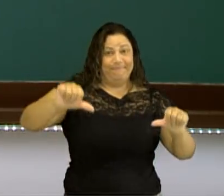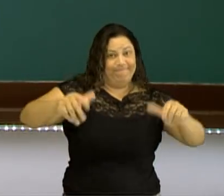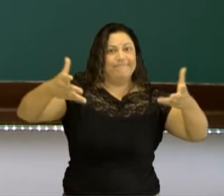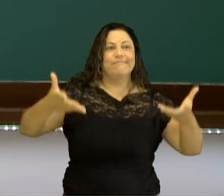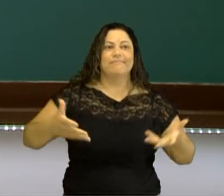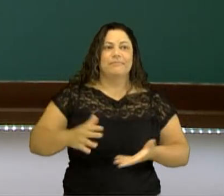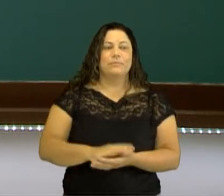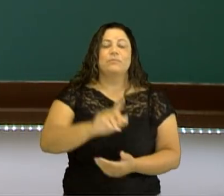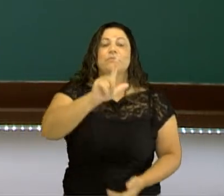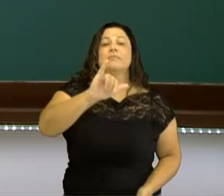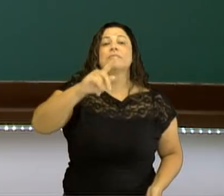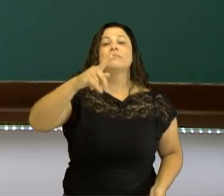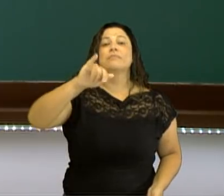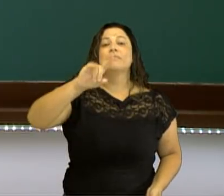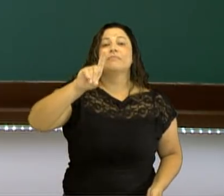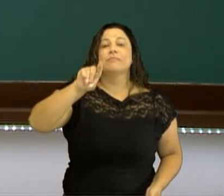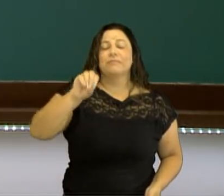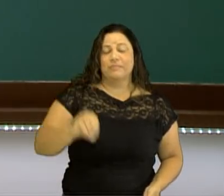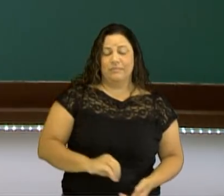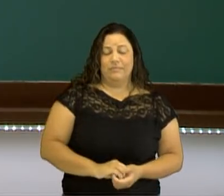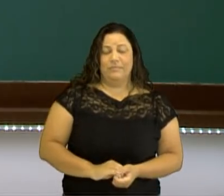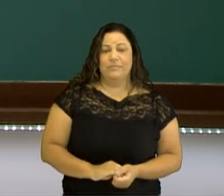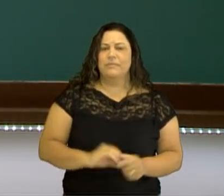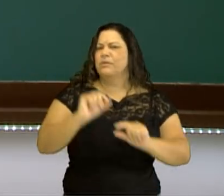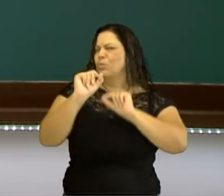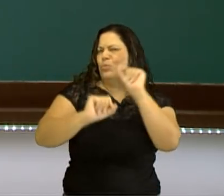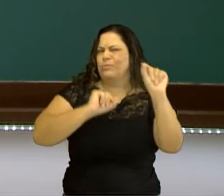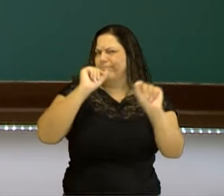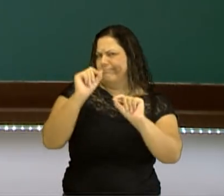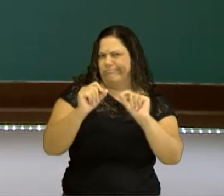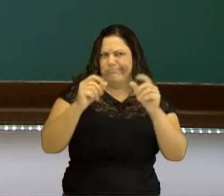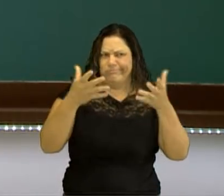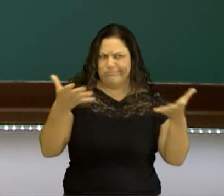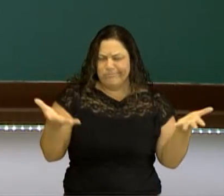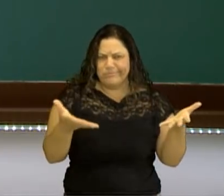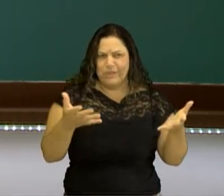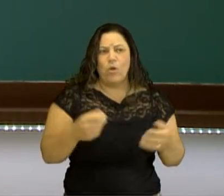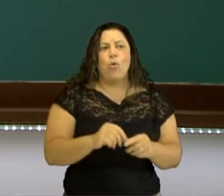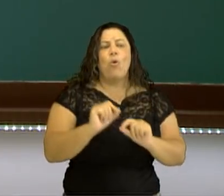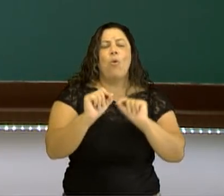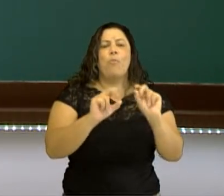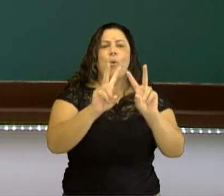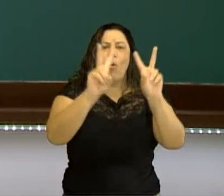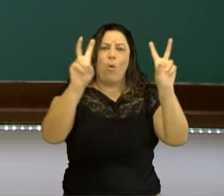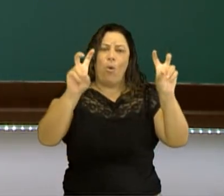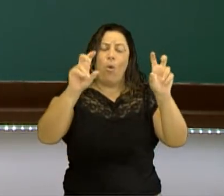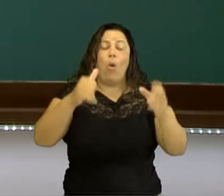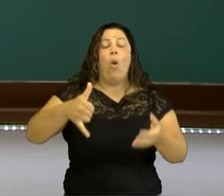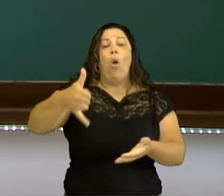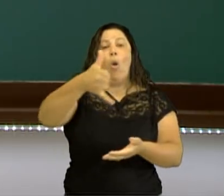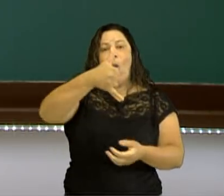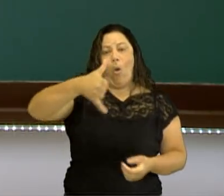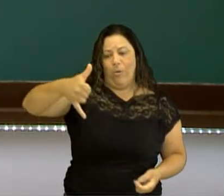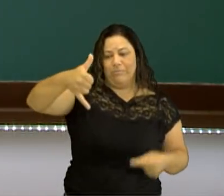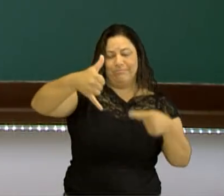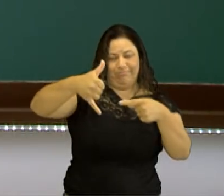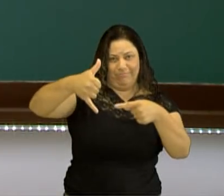Os lipídios, eles são popularmente conhecidos como óleos e